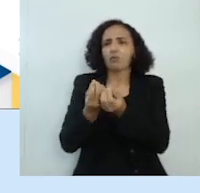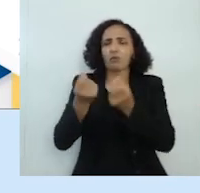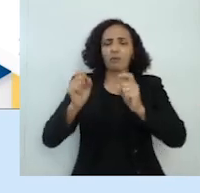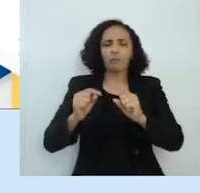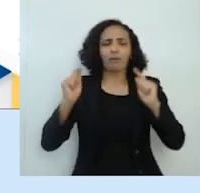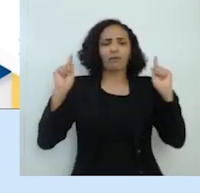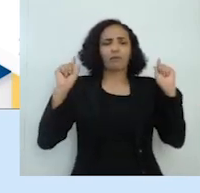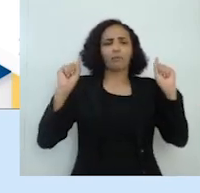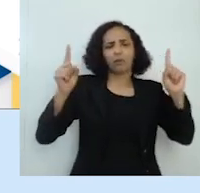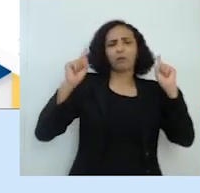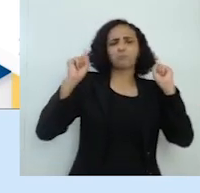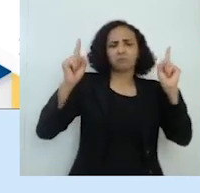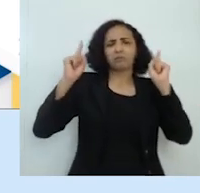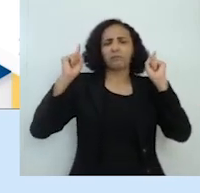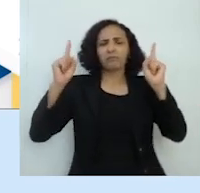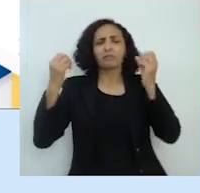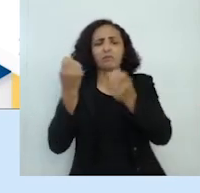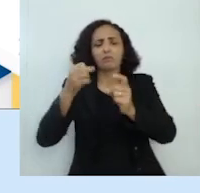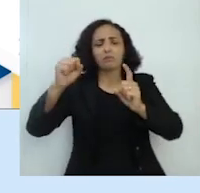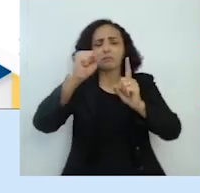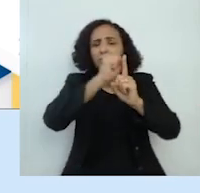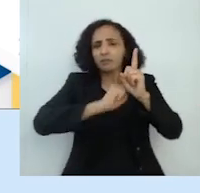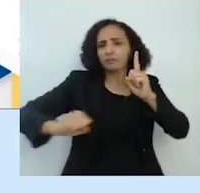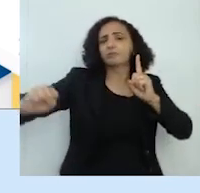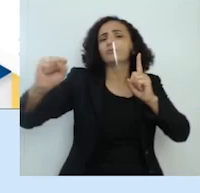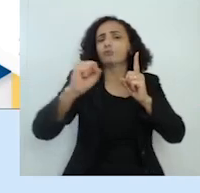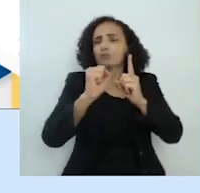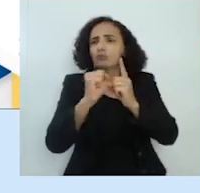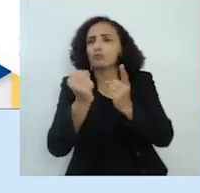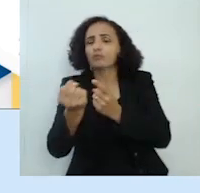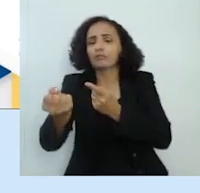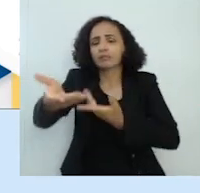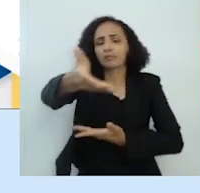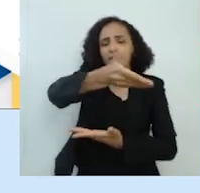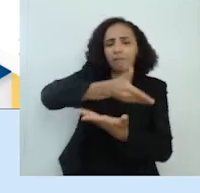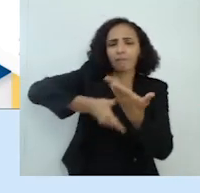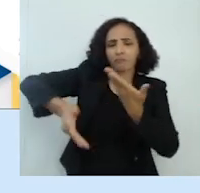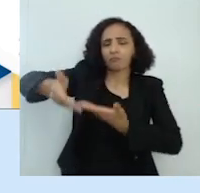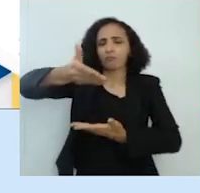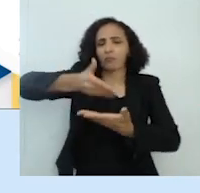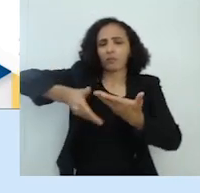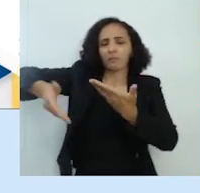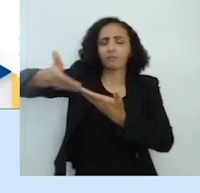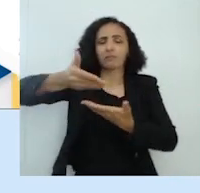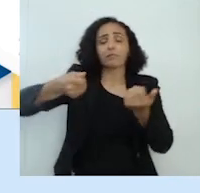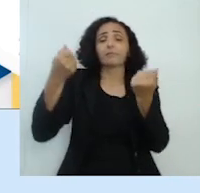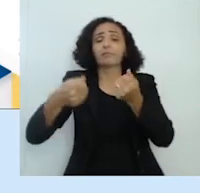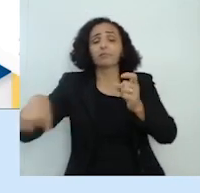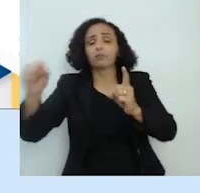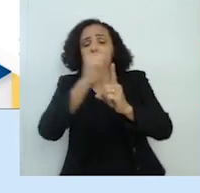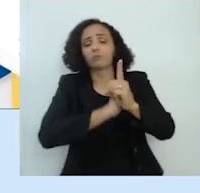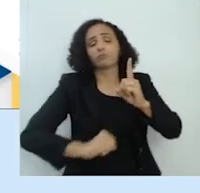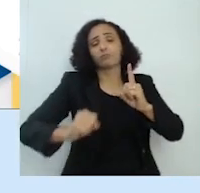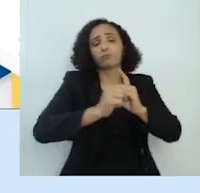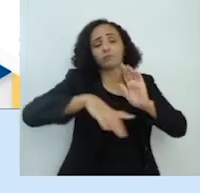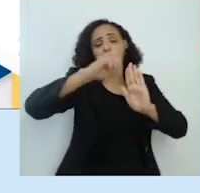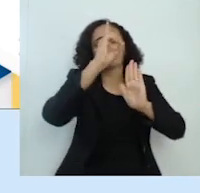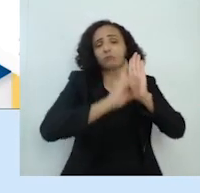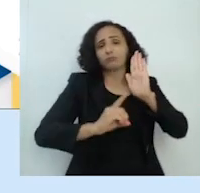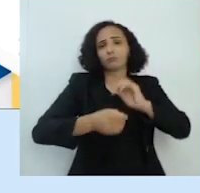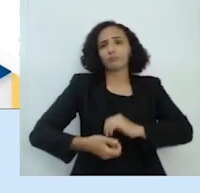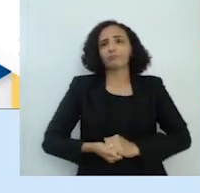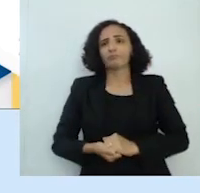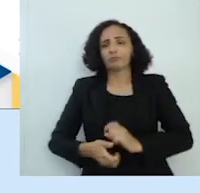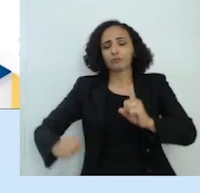e o socialismo, que buscaram outras vias de organização produtiva e social. O